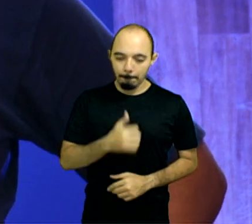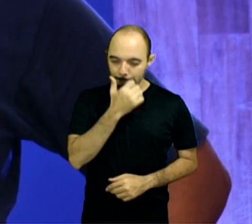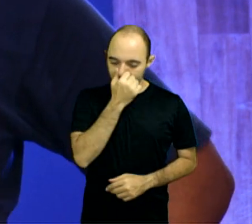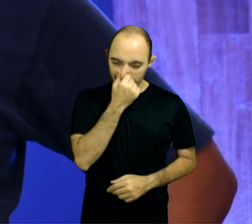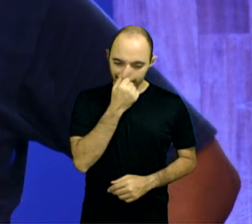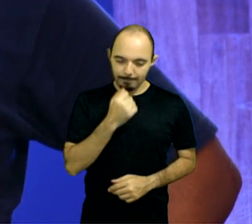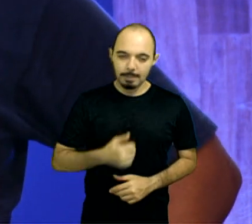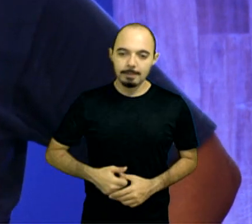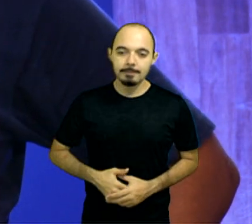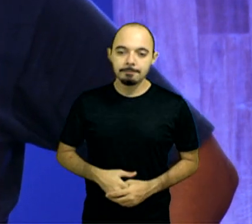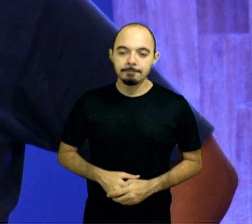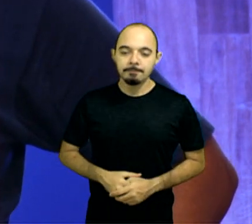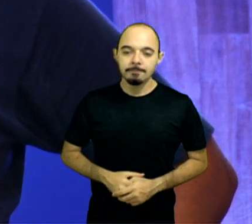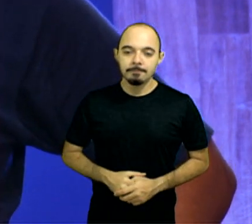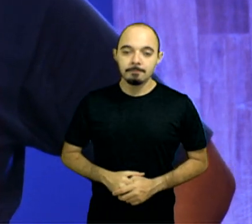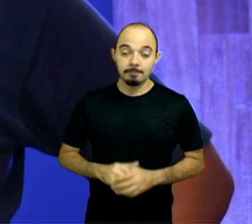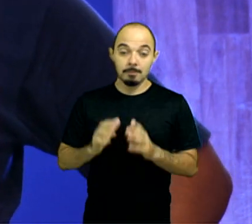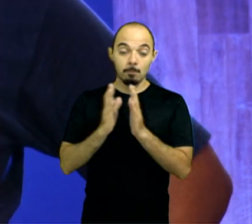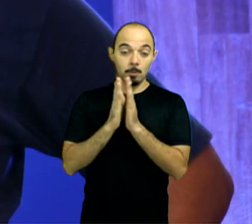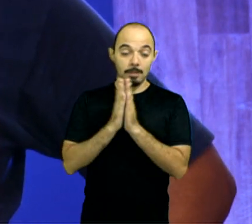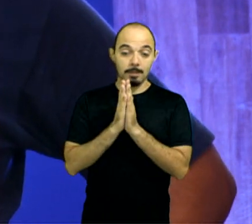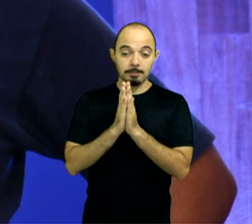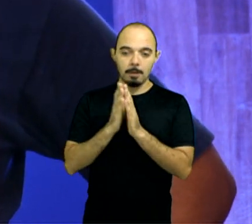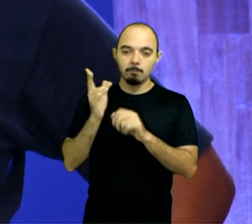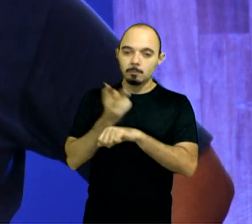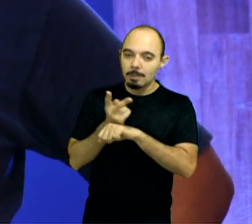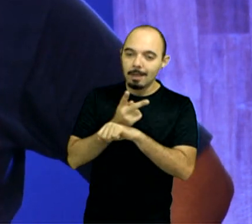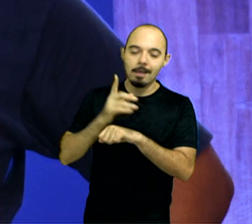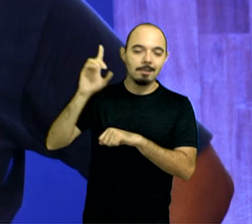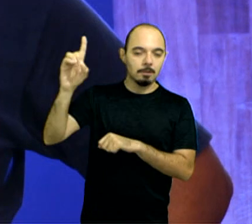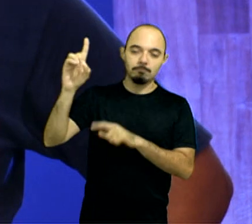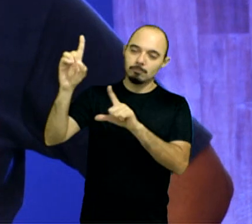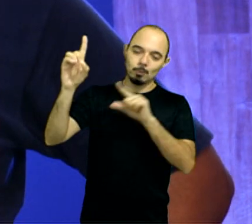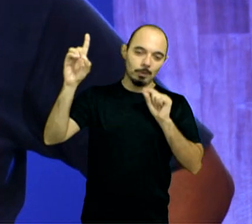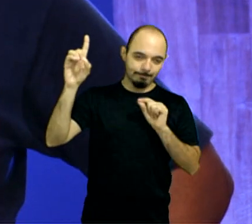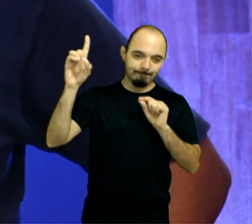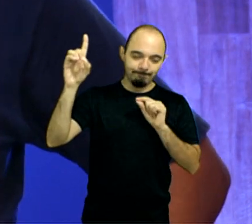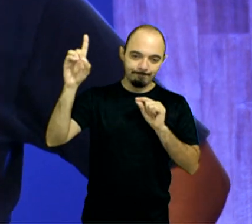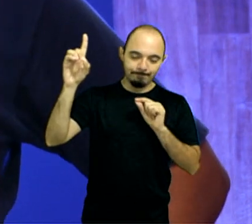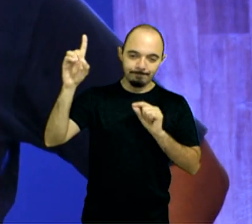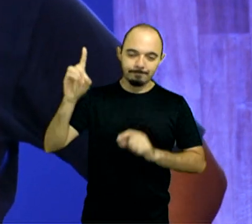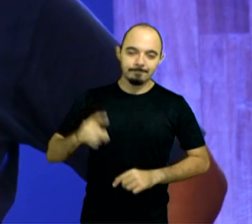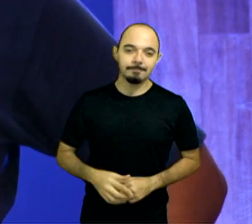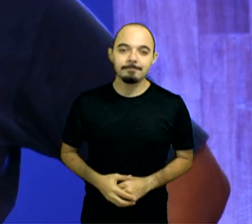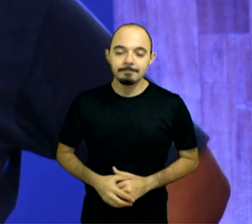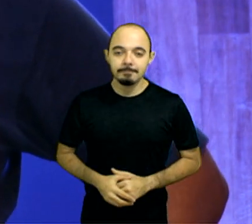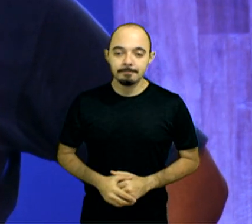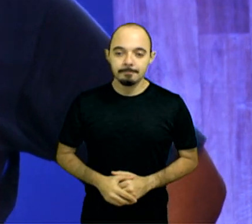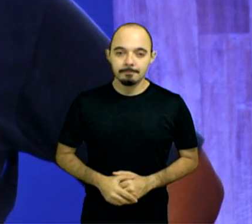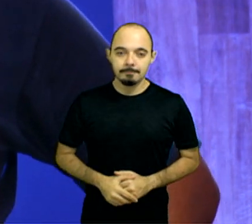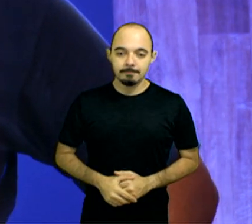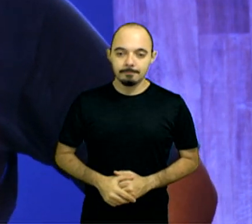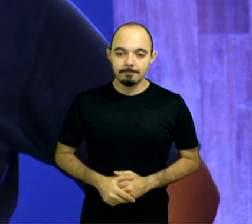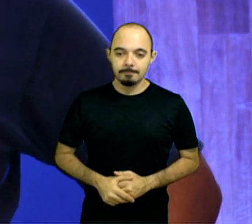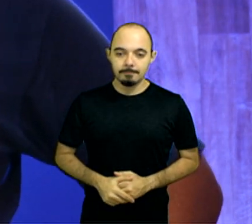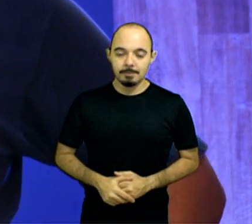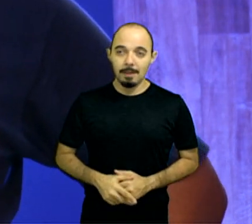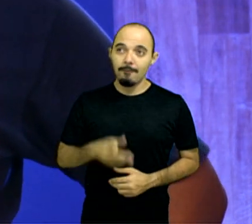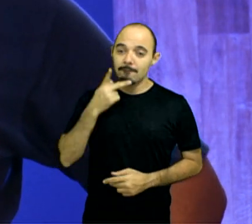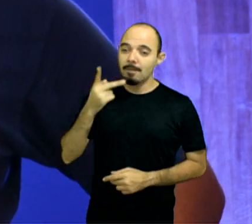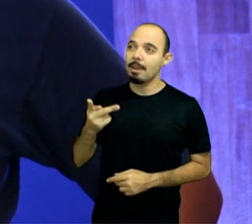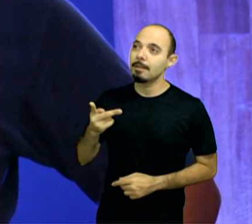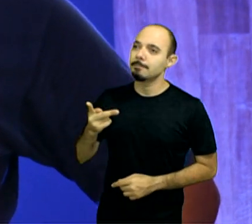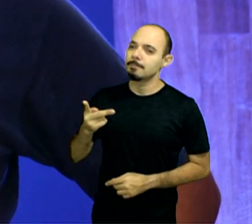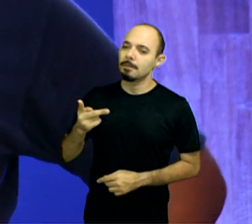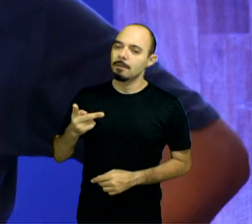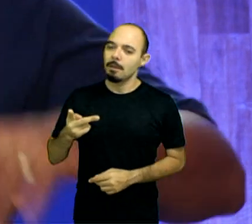E fui me enchendo de Deus. Procurei a Deus. É escolha, né? É escolher a Deus. Falei, Senhor, eu estou aqui. E a certeza que eu tinha,